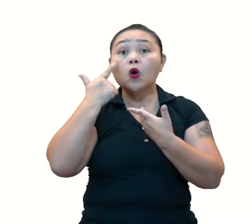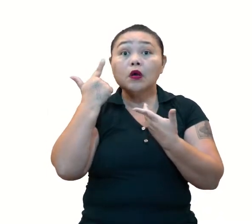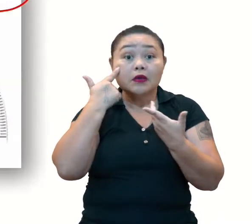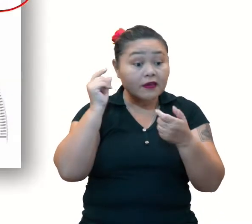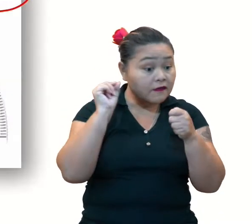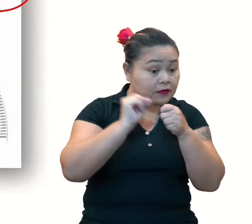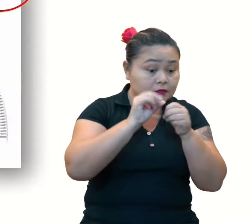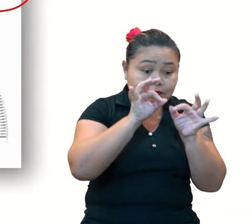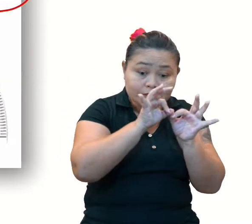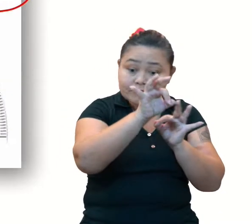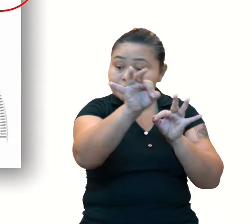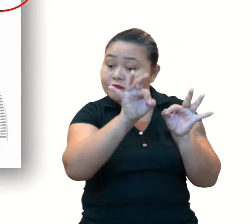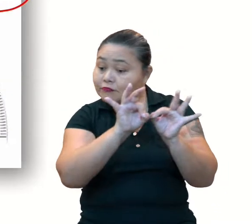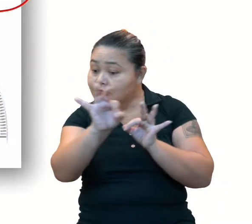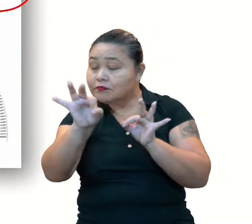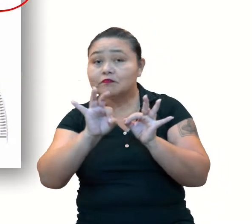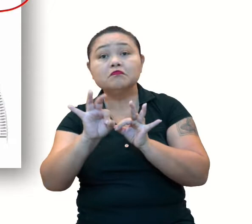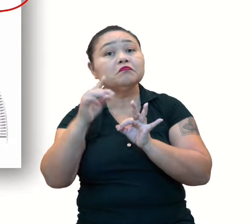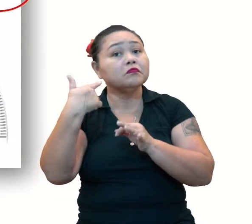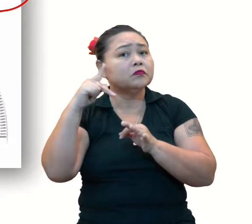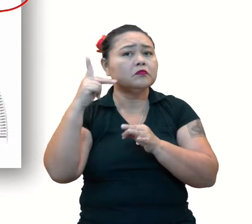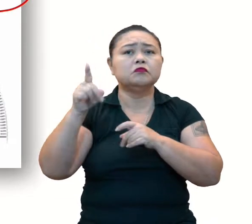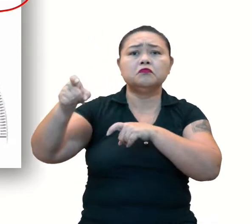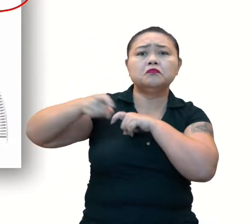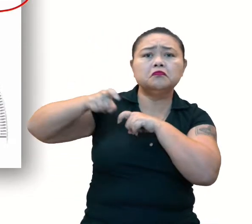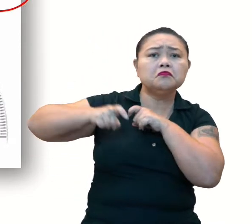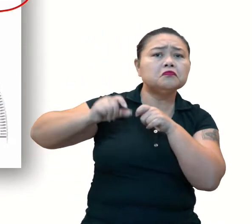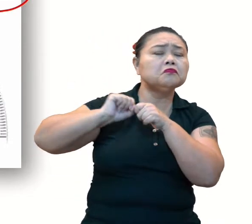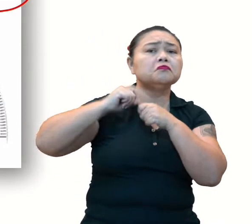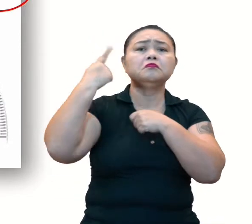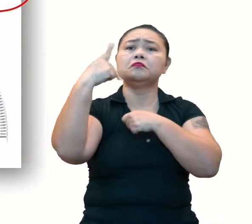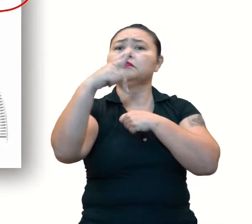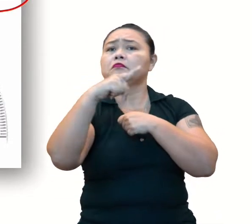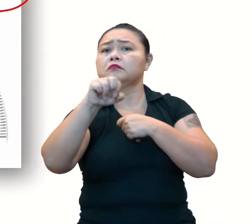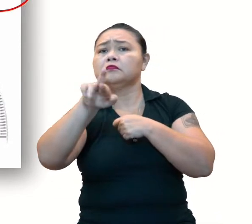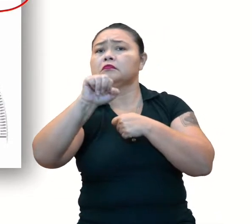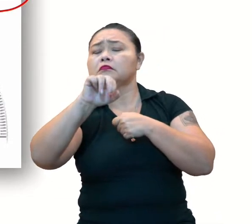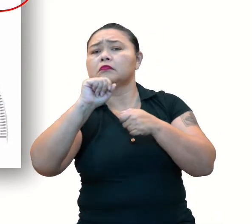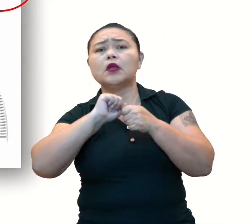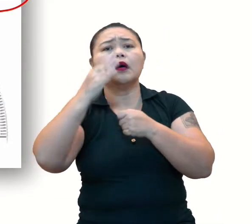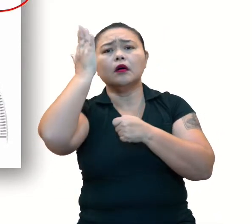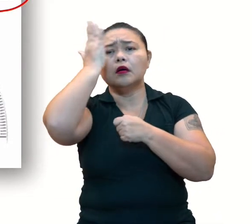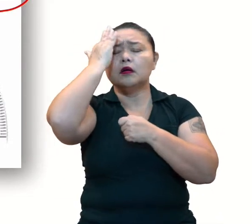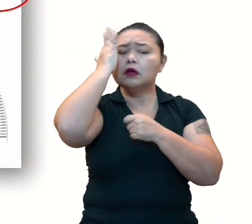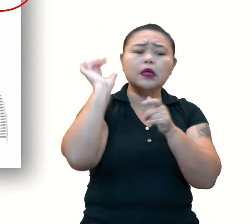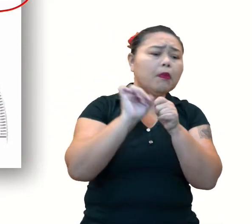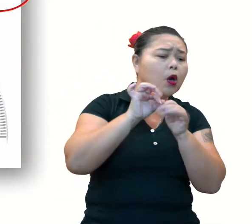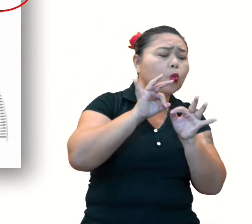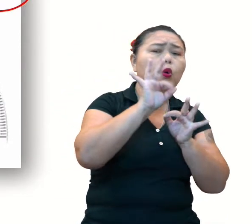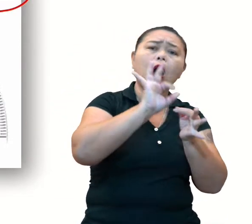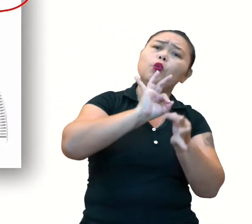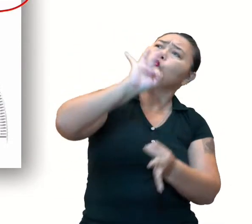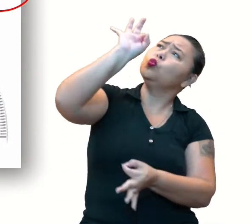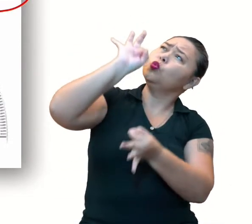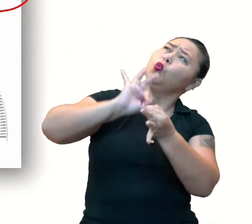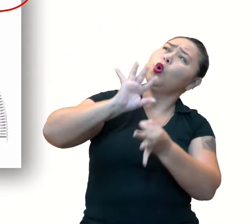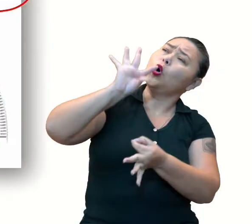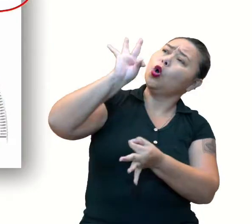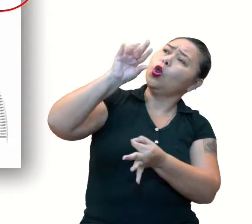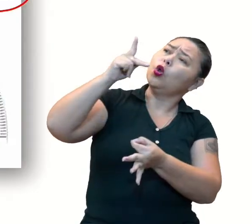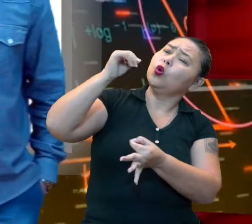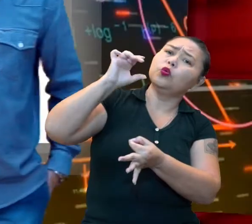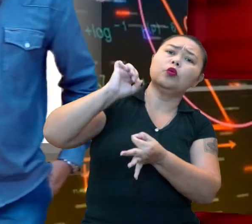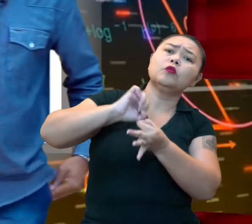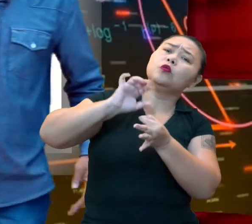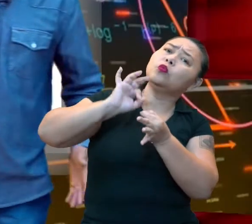necessária no seu sítio, na sua propriedade rural. Eu quero saber a distância, a altura, né? O topo, olha aqui. Eu tô querendo